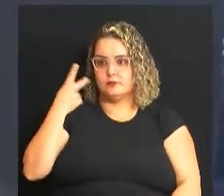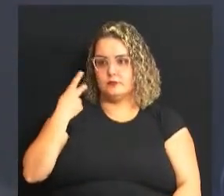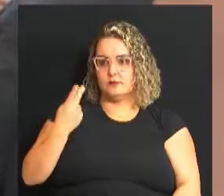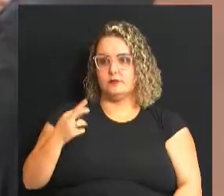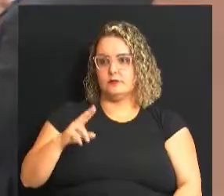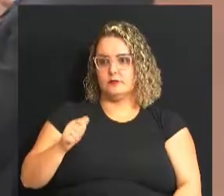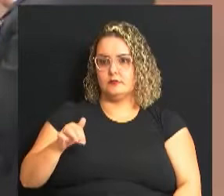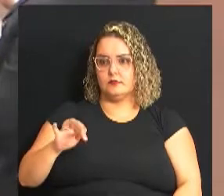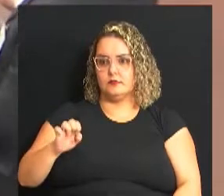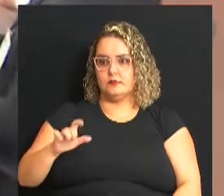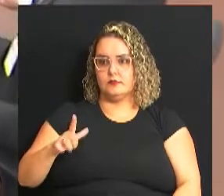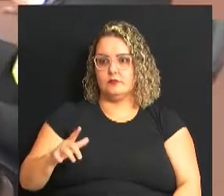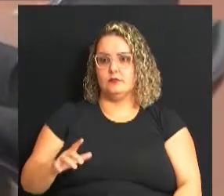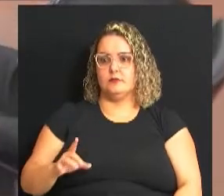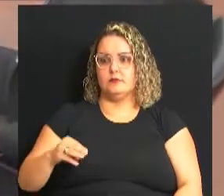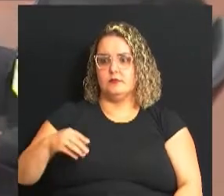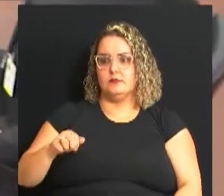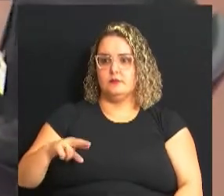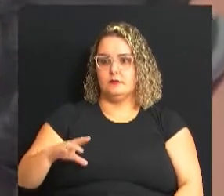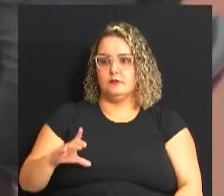e doutor Marcelo.